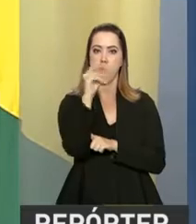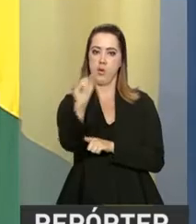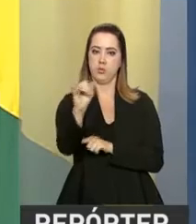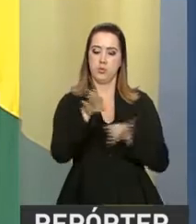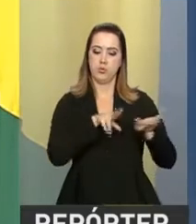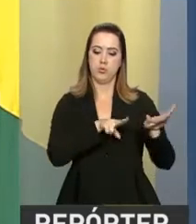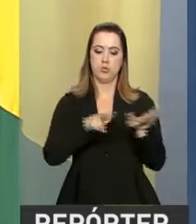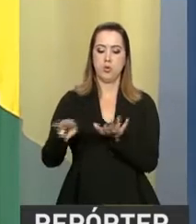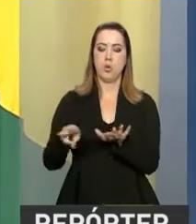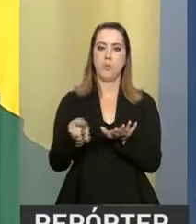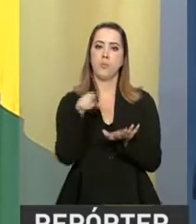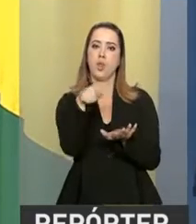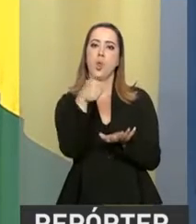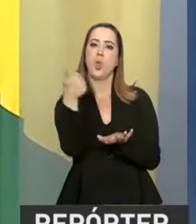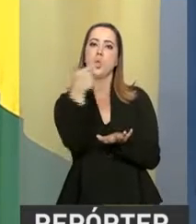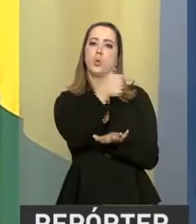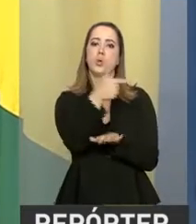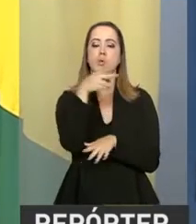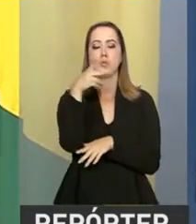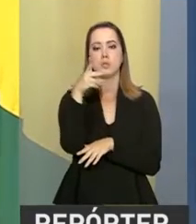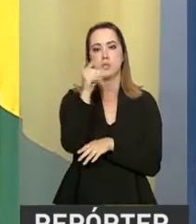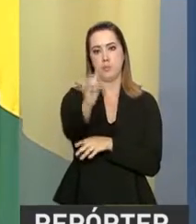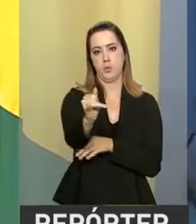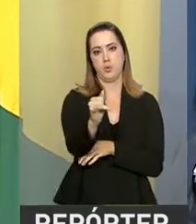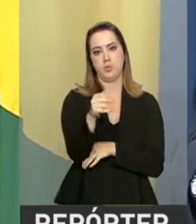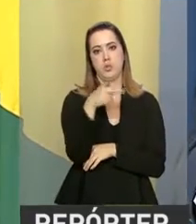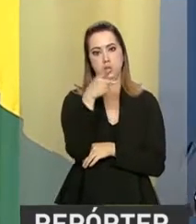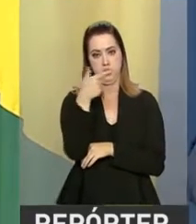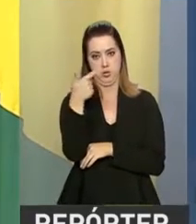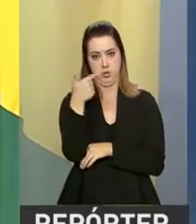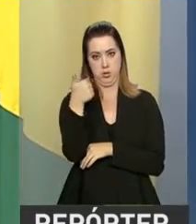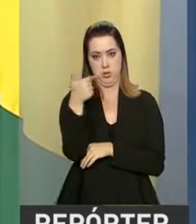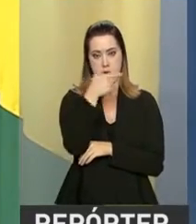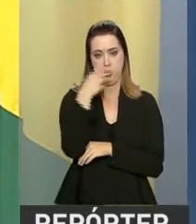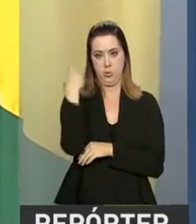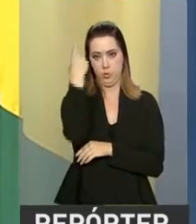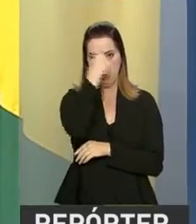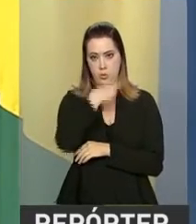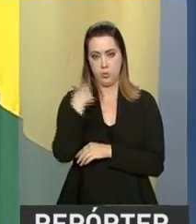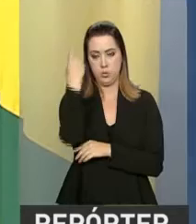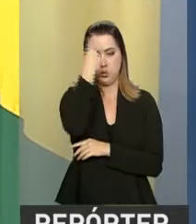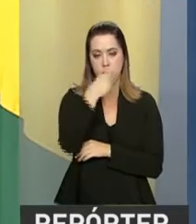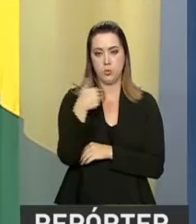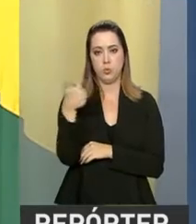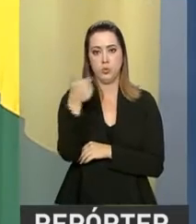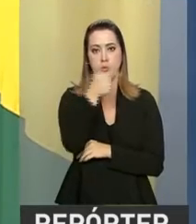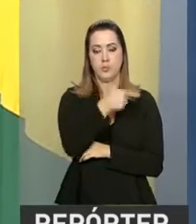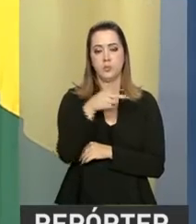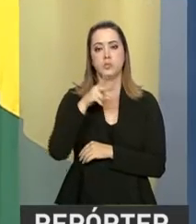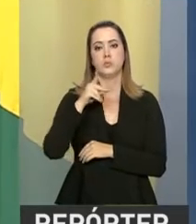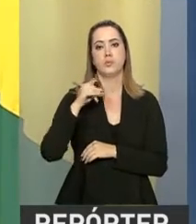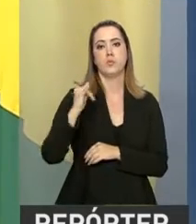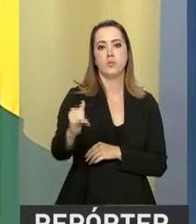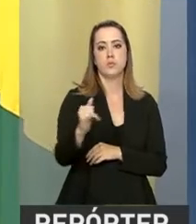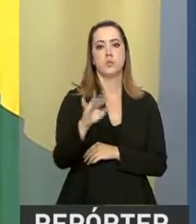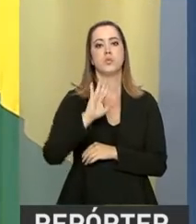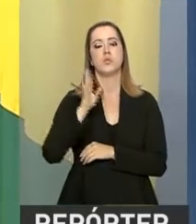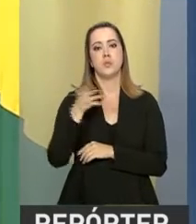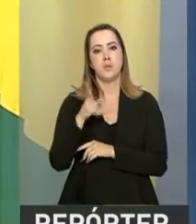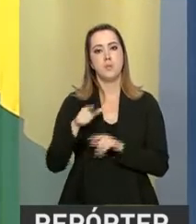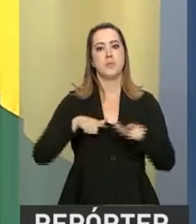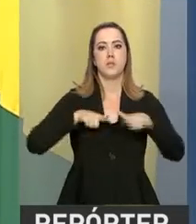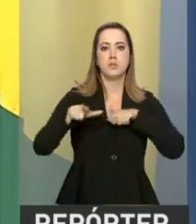portanto faz 12 horas por dia já incluído quatro horas de hora extra faz 12 horas por dia